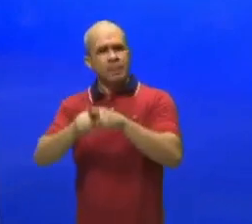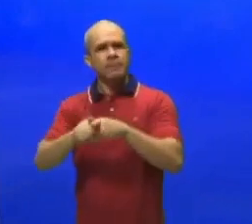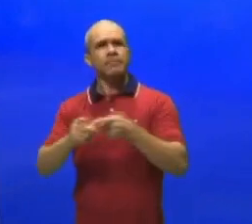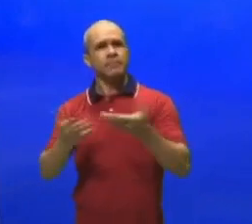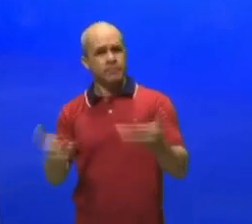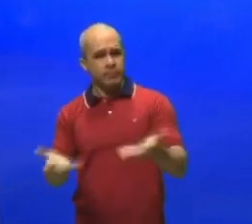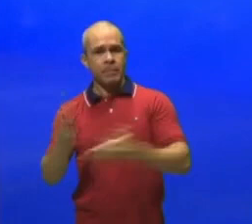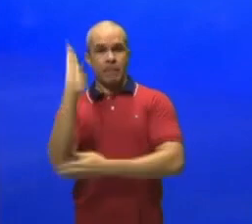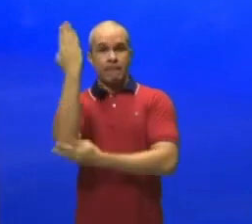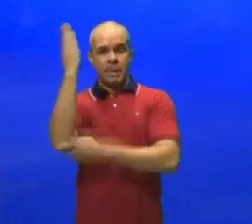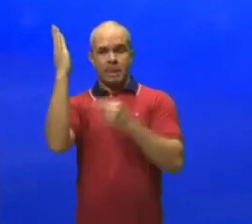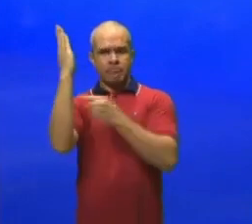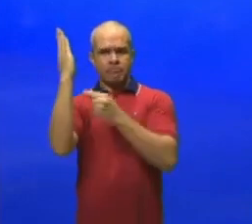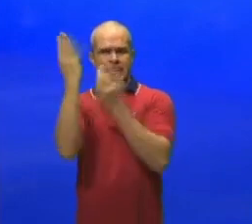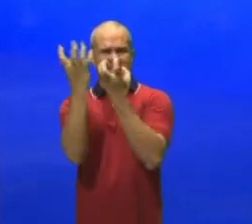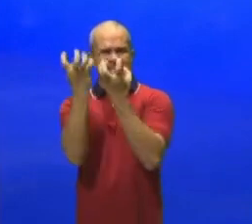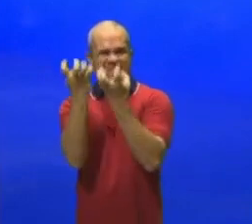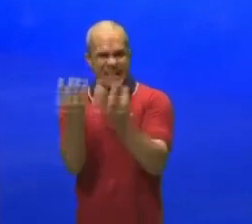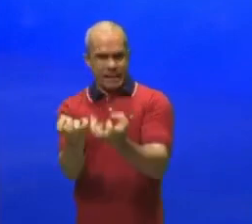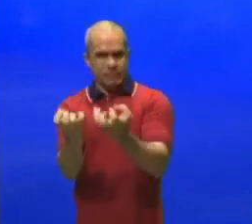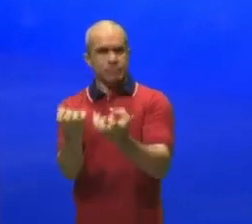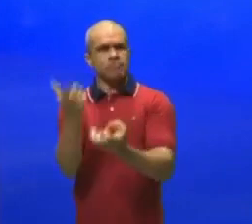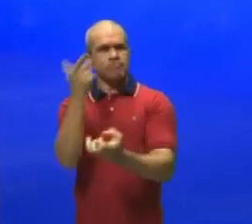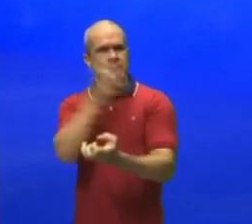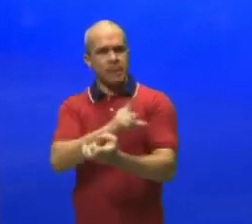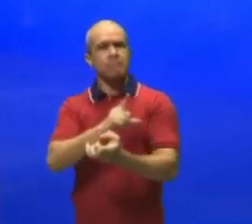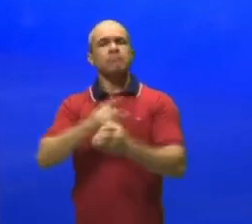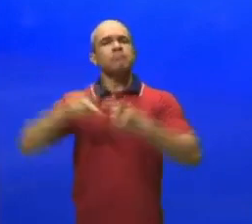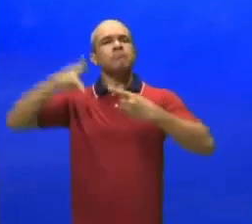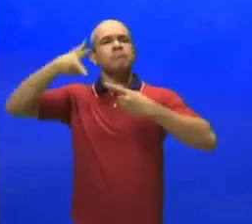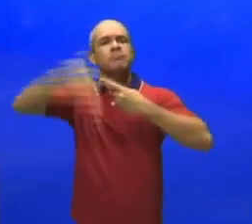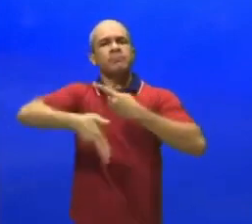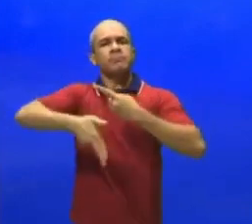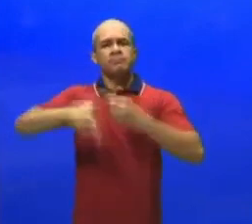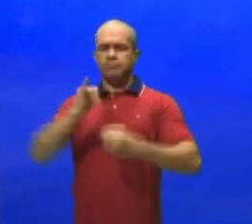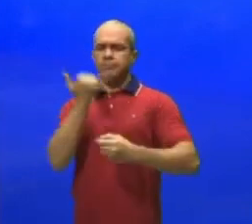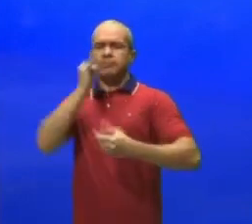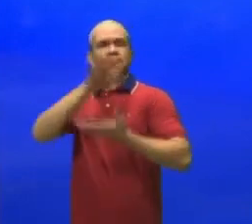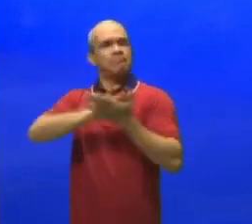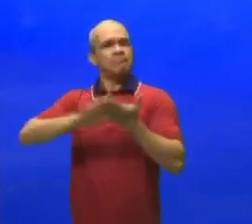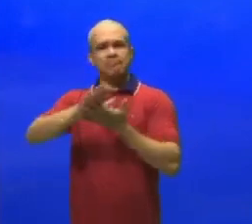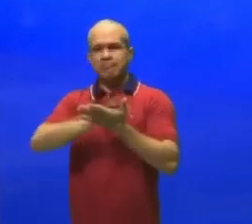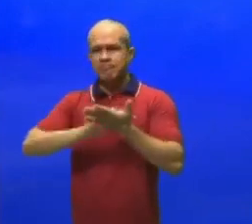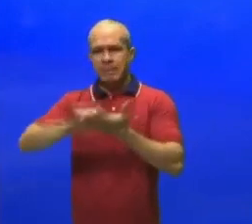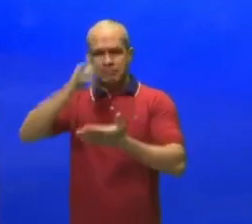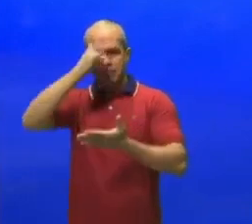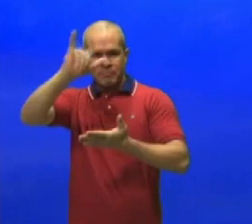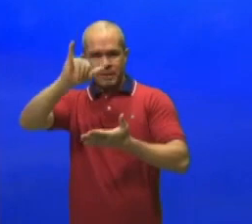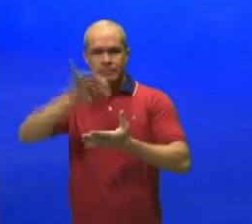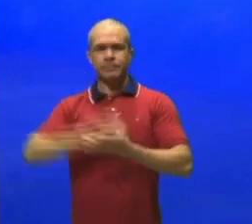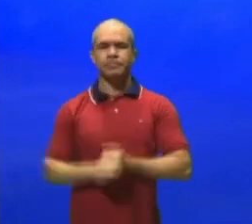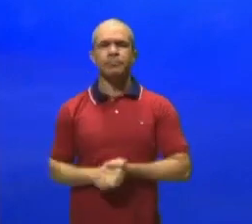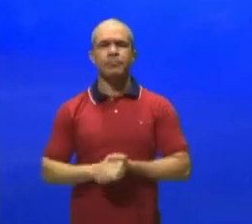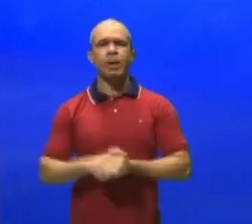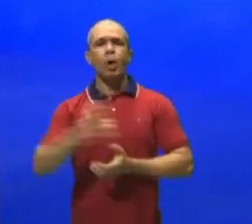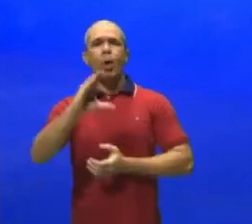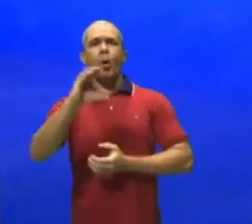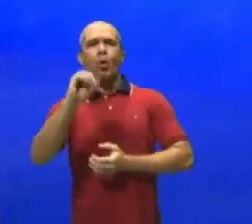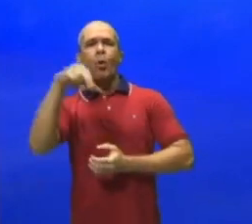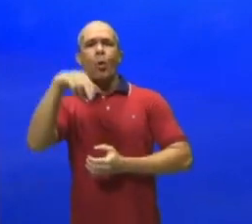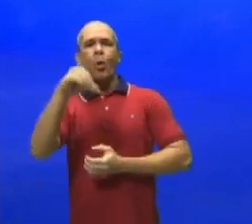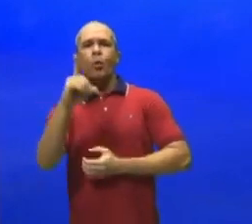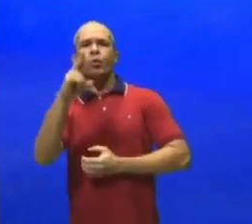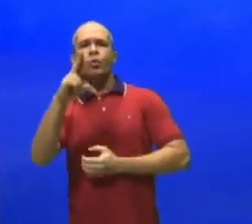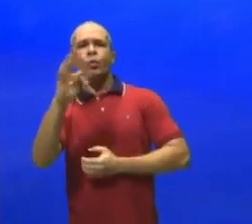a madeira tem que ser madeira seca. Esses são o quê? Isolantes elétricos. Quando você tem um condutor, o